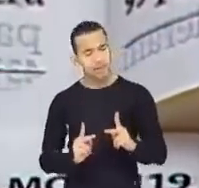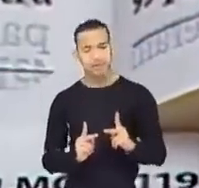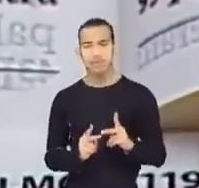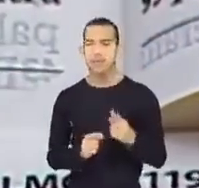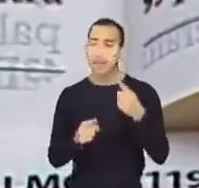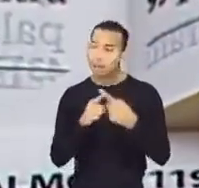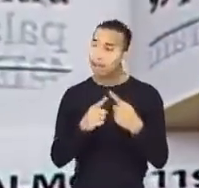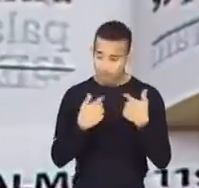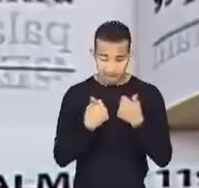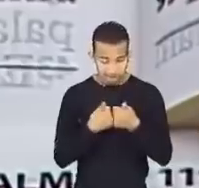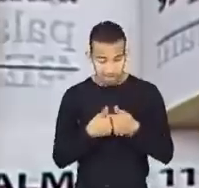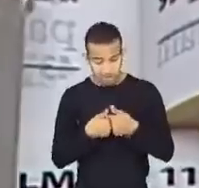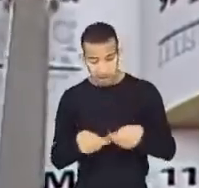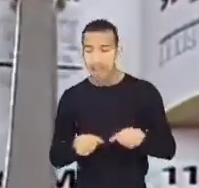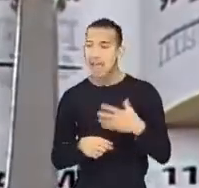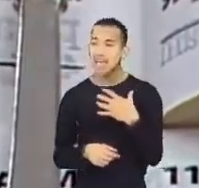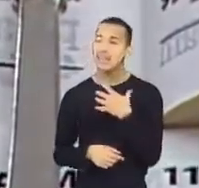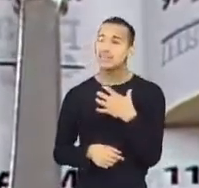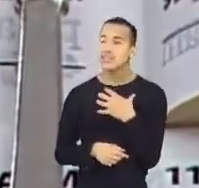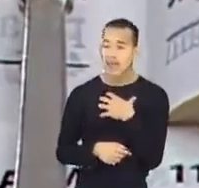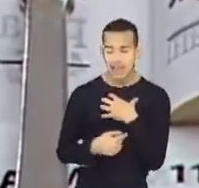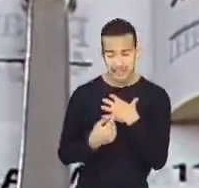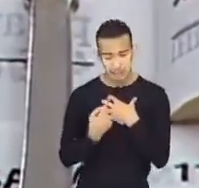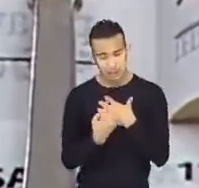Pois fiquei como odre na fumaça,